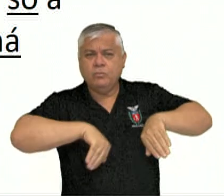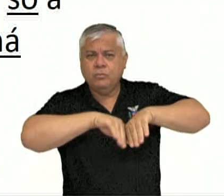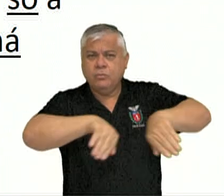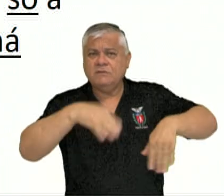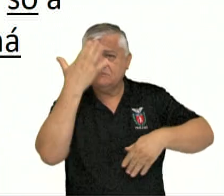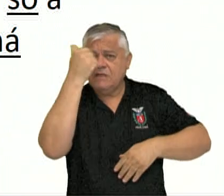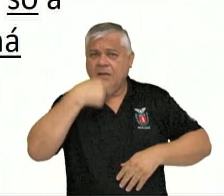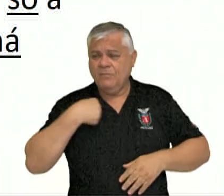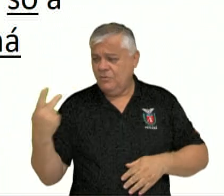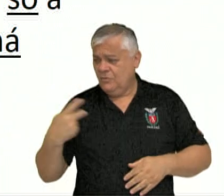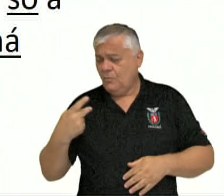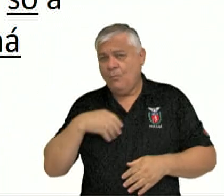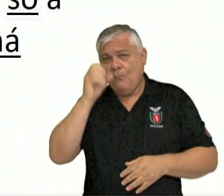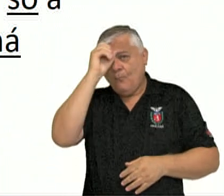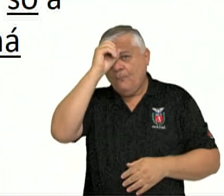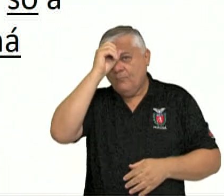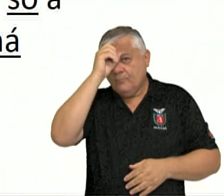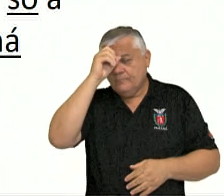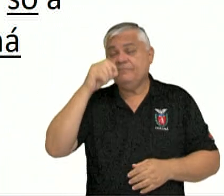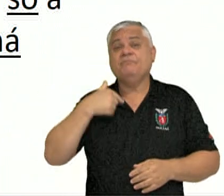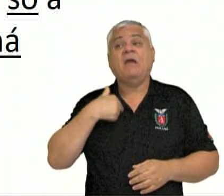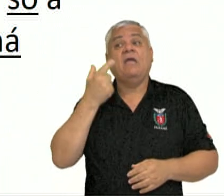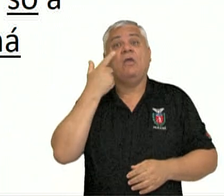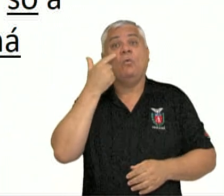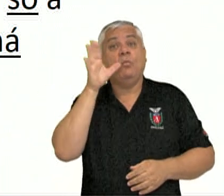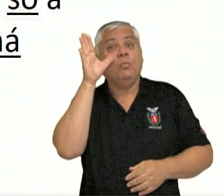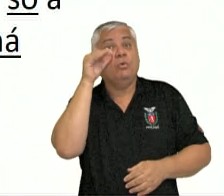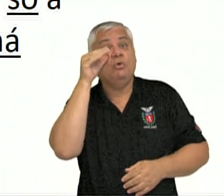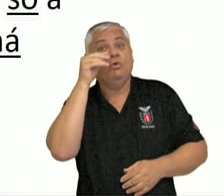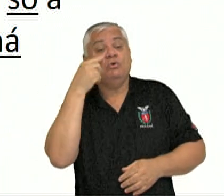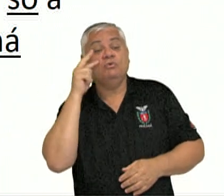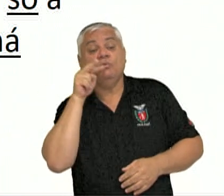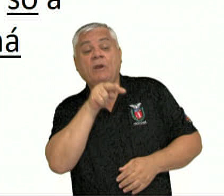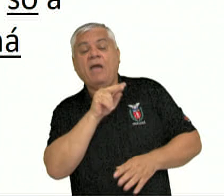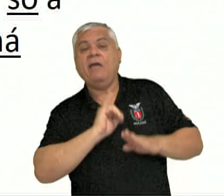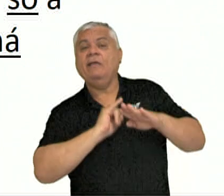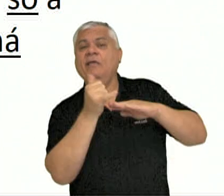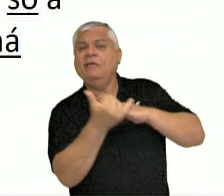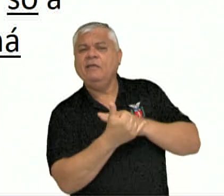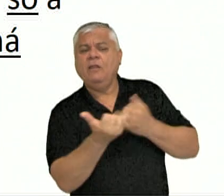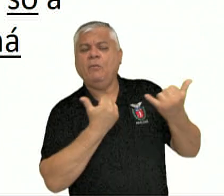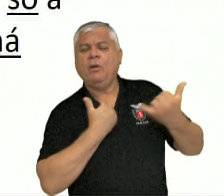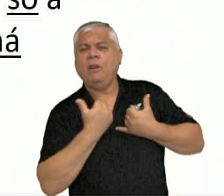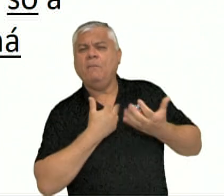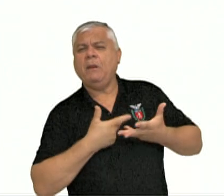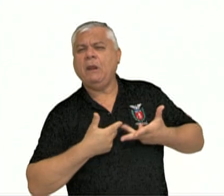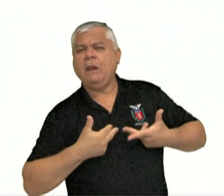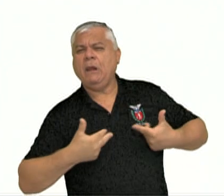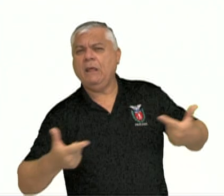precisa aprender. Mas eu queria ver o que há na ilha. Falam tanta coisa.